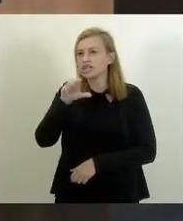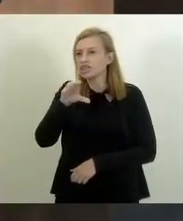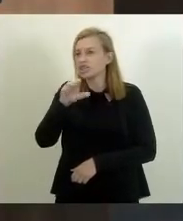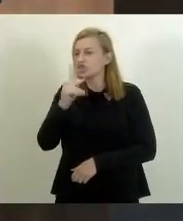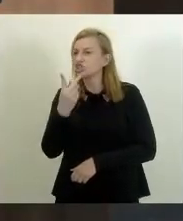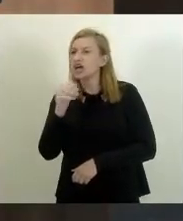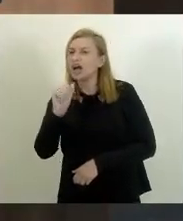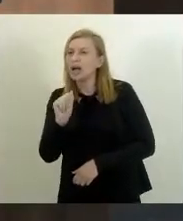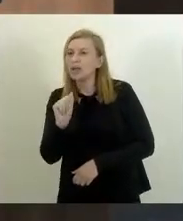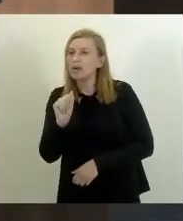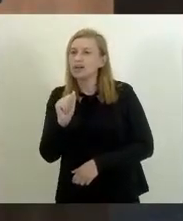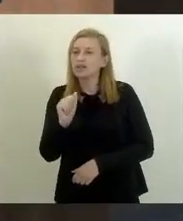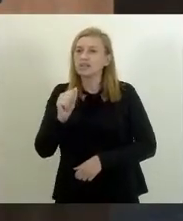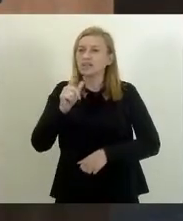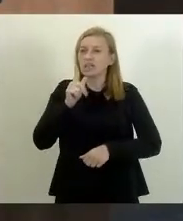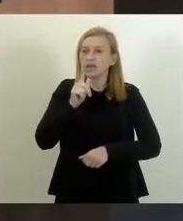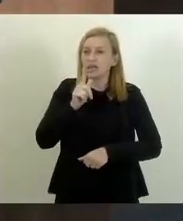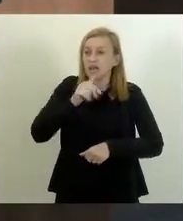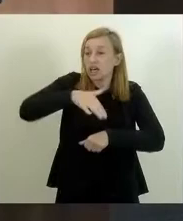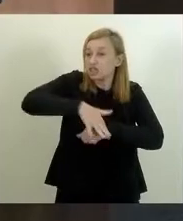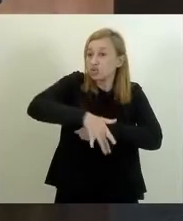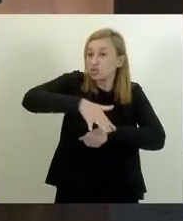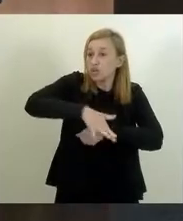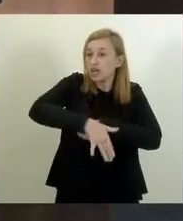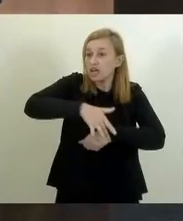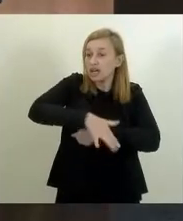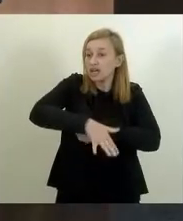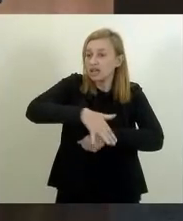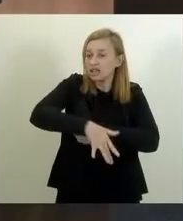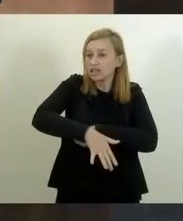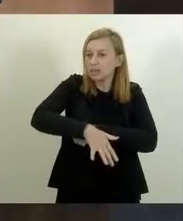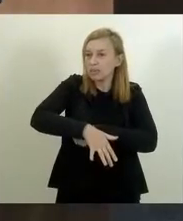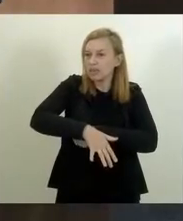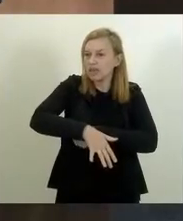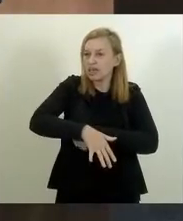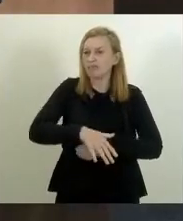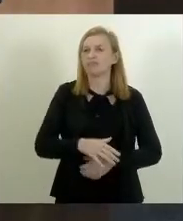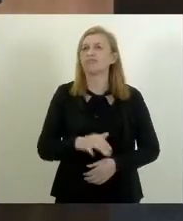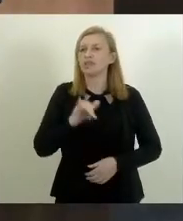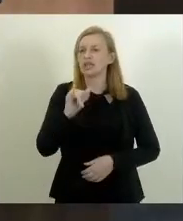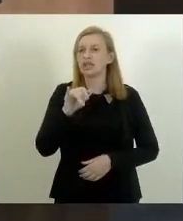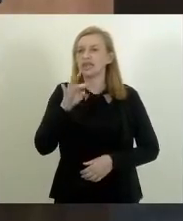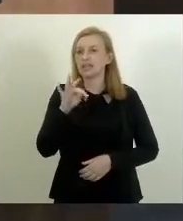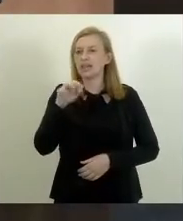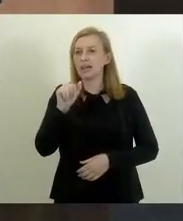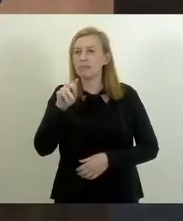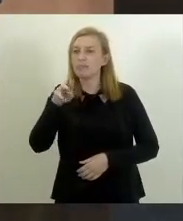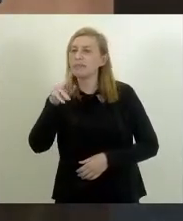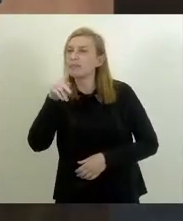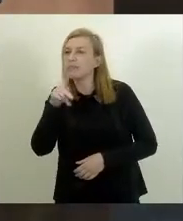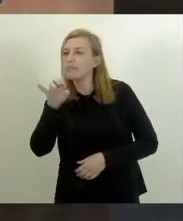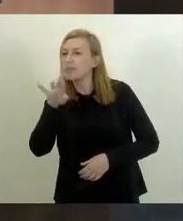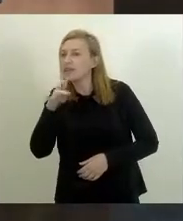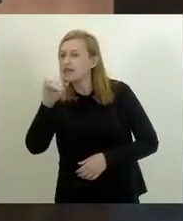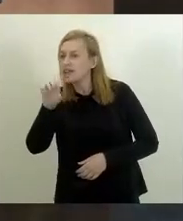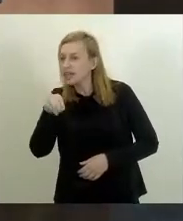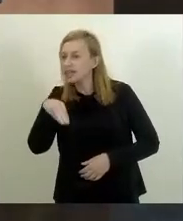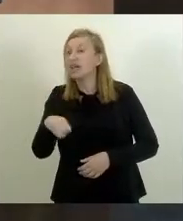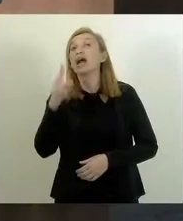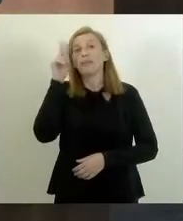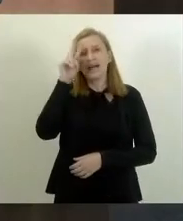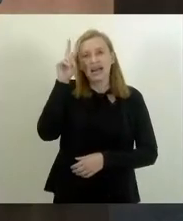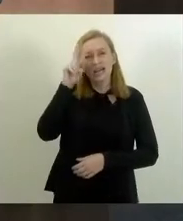dizia Cachoeira de Itapemirim, hoje não estão nesse mundo. Mas me lembro, senhor presidente